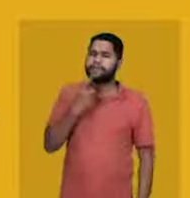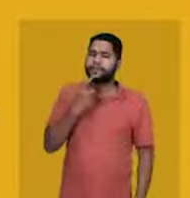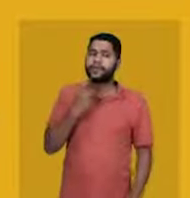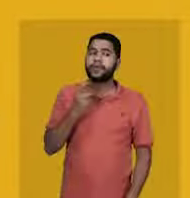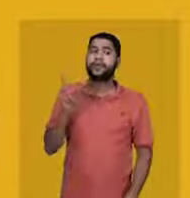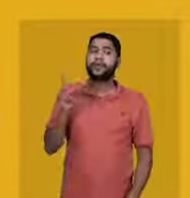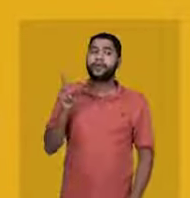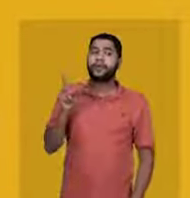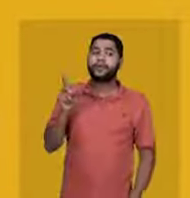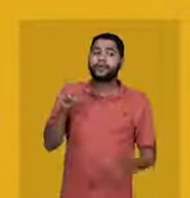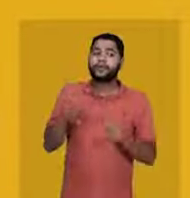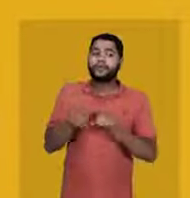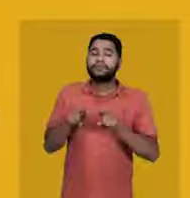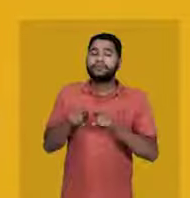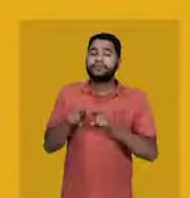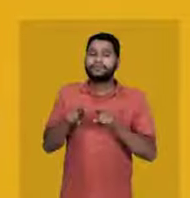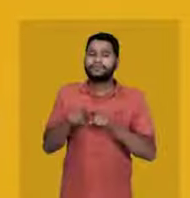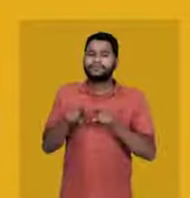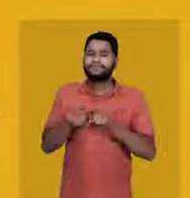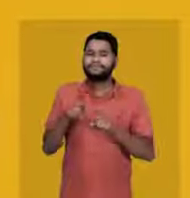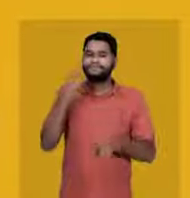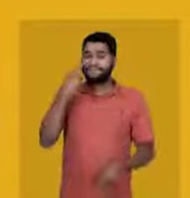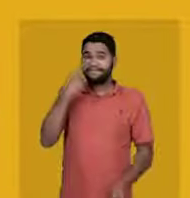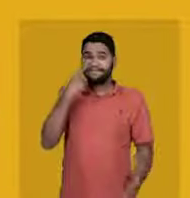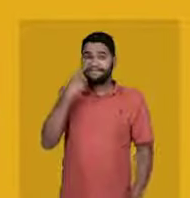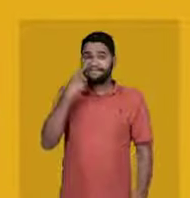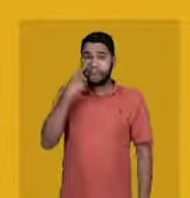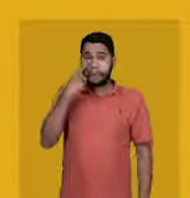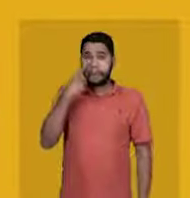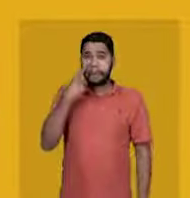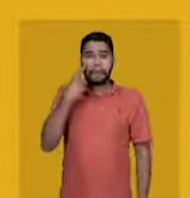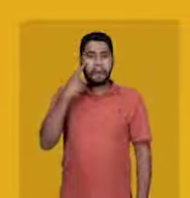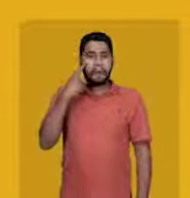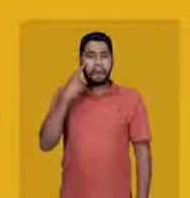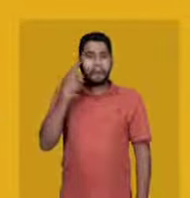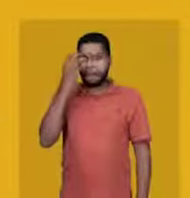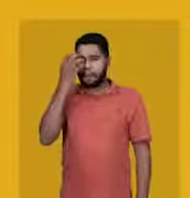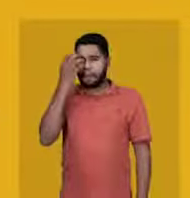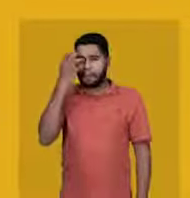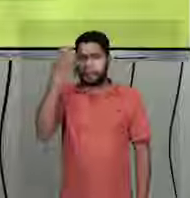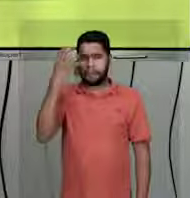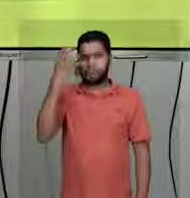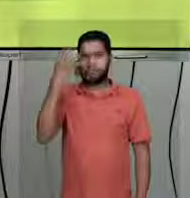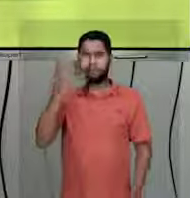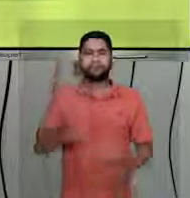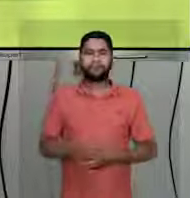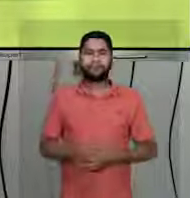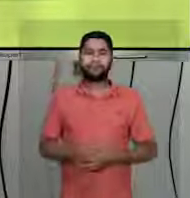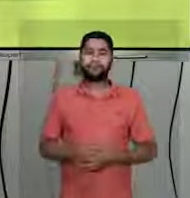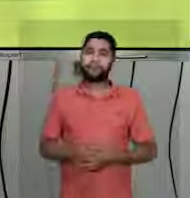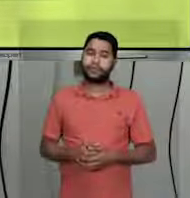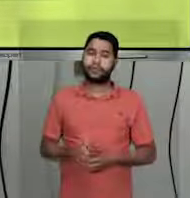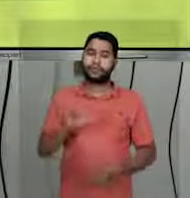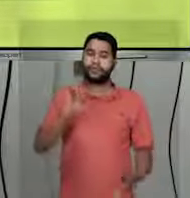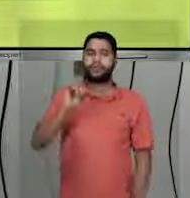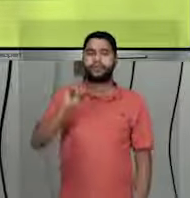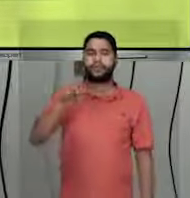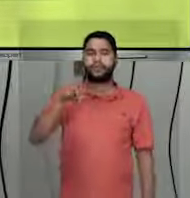olha para vocês verem aqui a irrigação dos olhos, como que está tudo inflamado. Essa é a